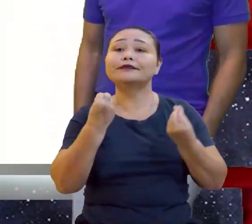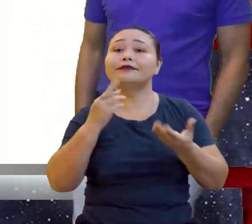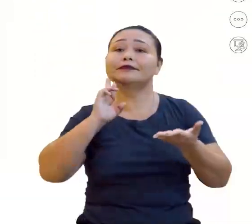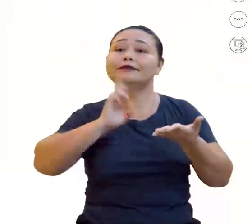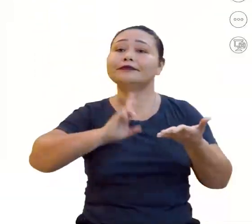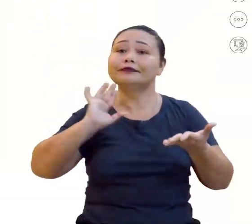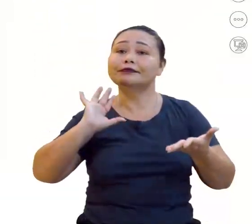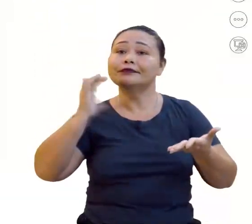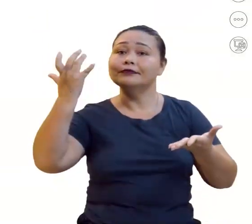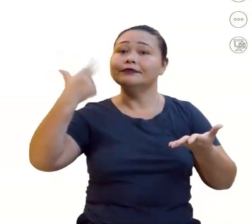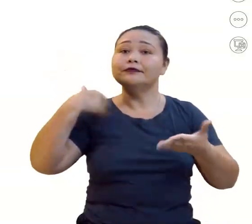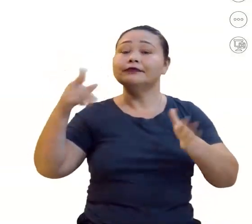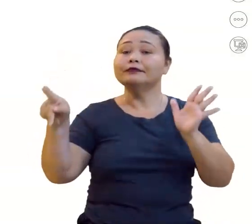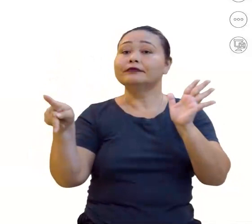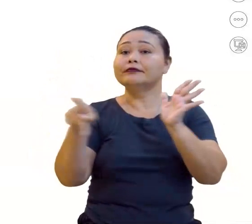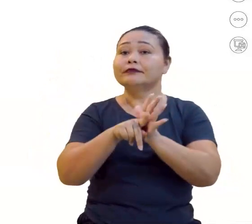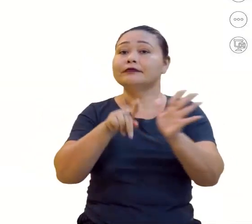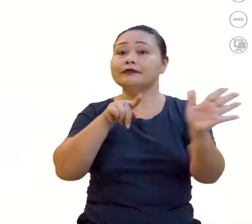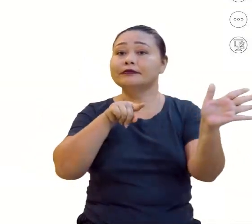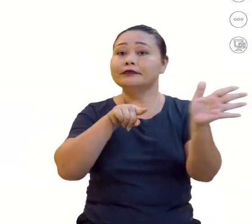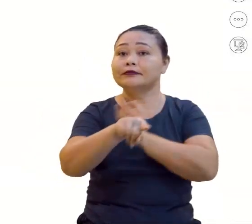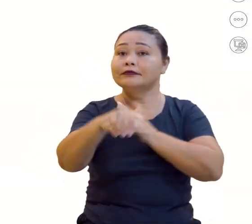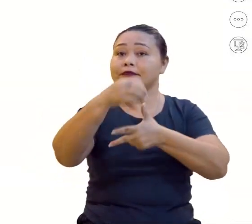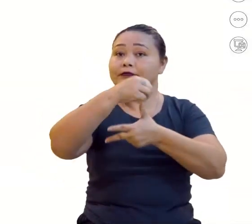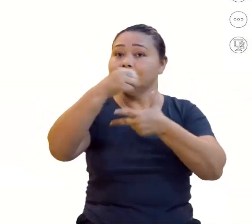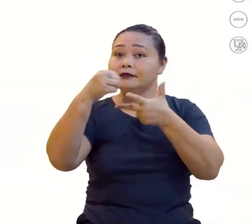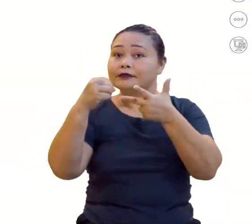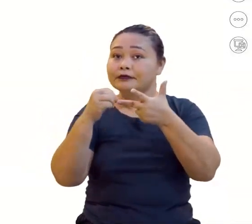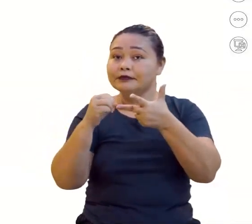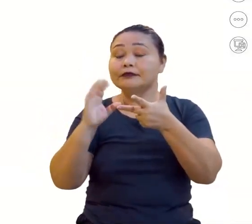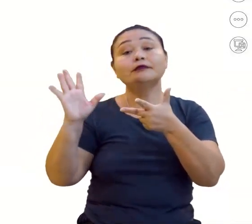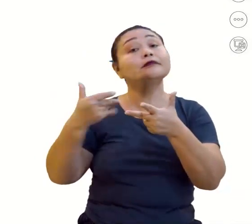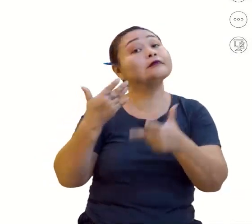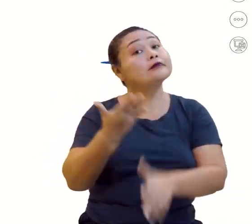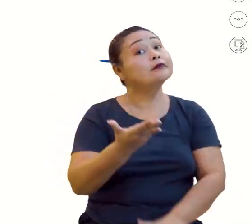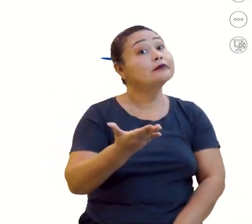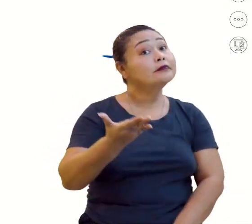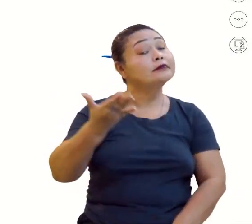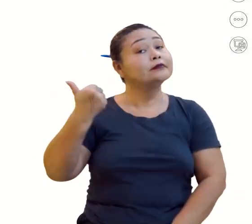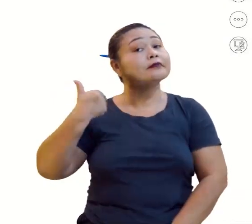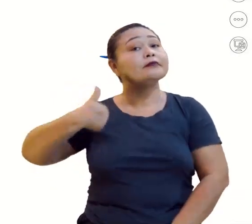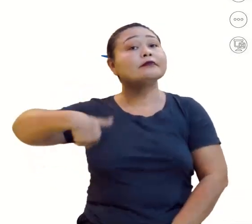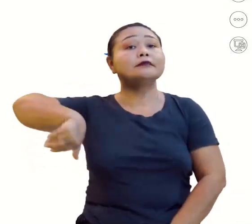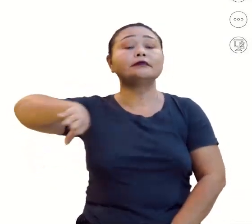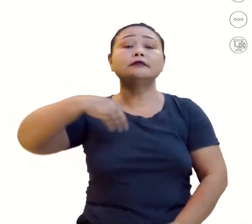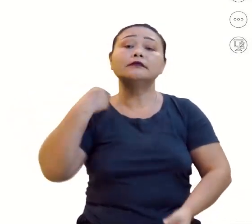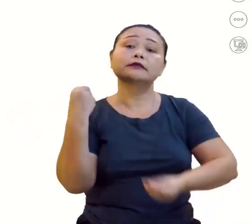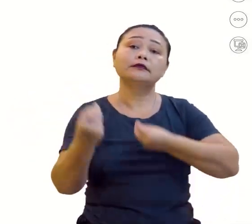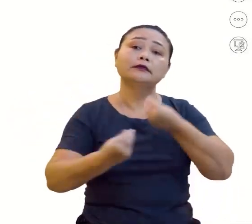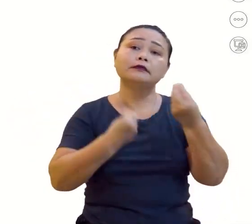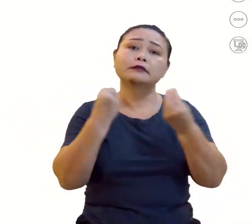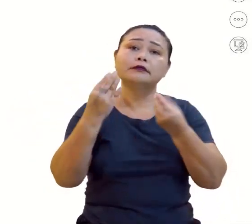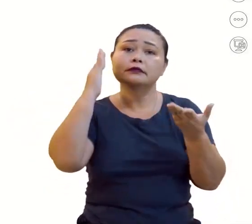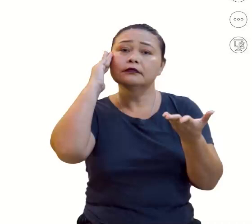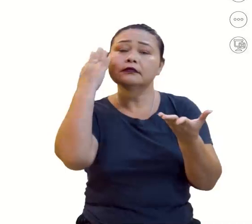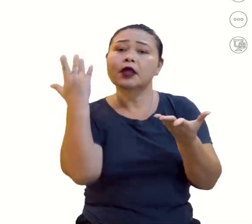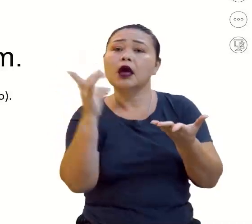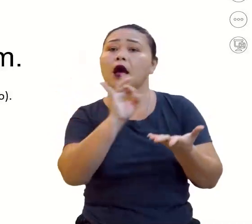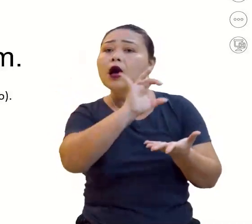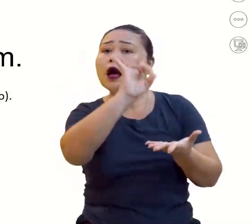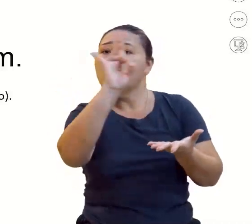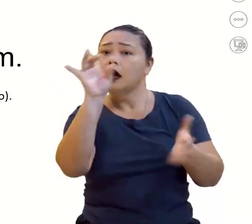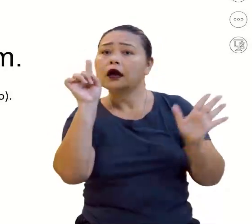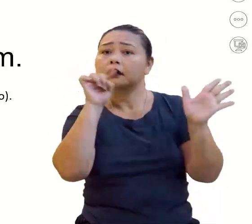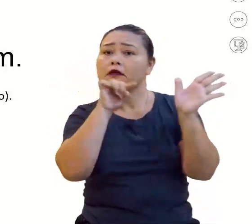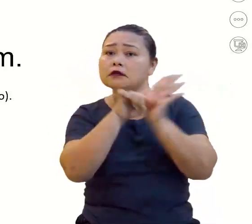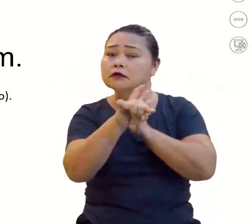Enem. Olha lá na telinha. Então, a gente vai trazer para vocês entender como funciona cada questão que a gente vai mostrar aqui, tá? Vamos